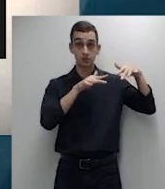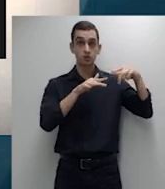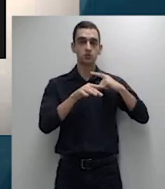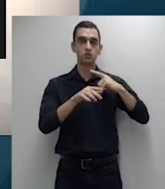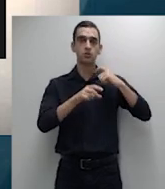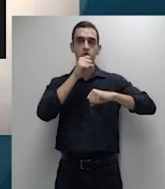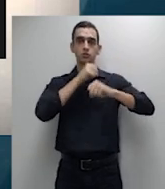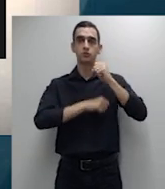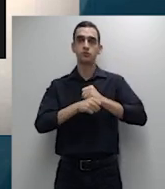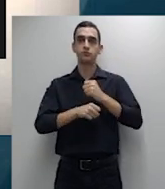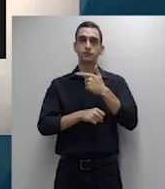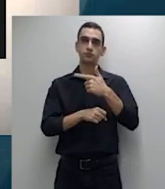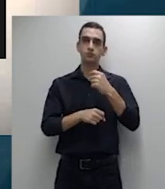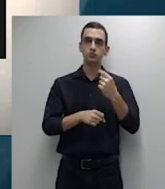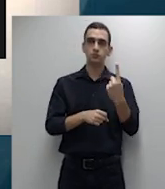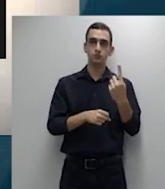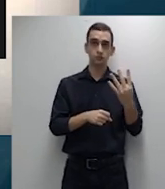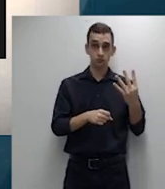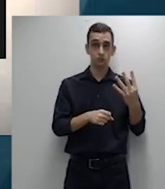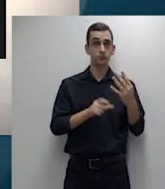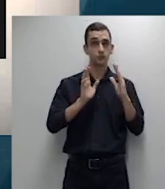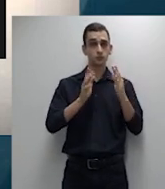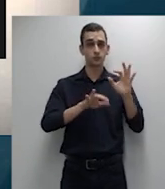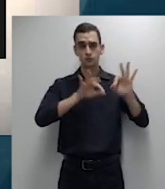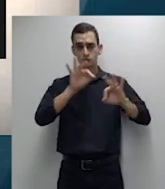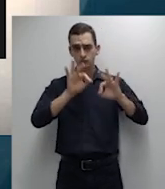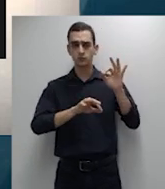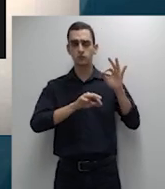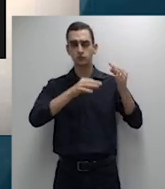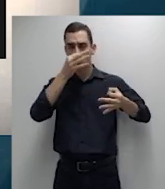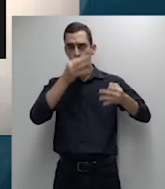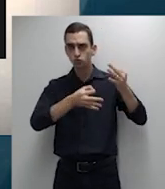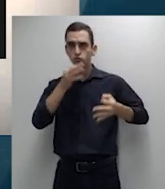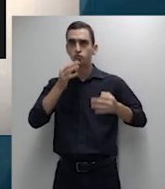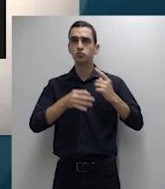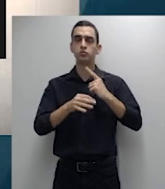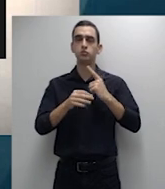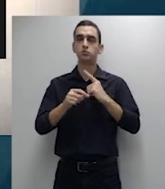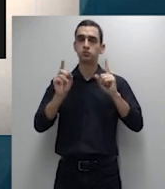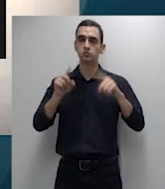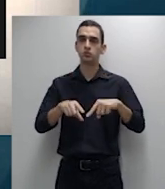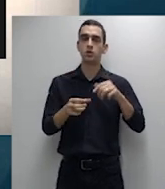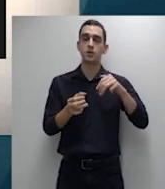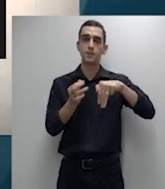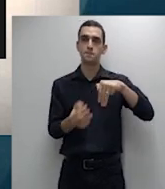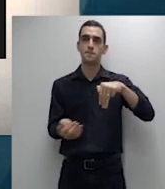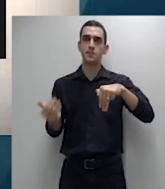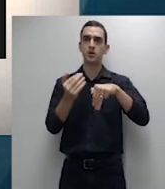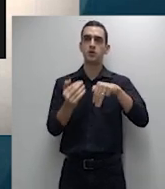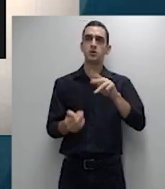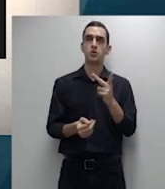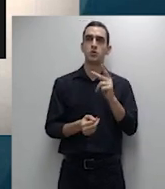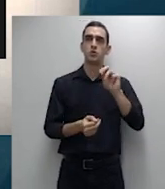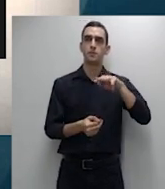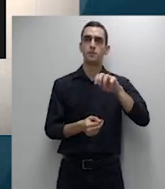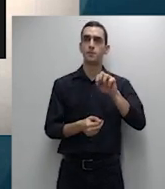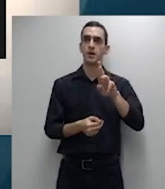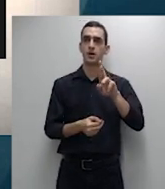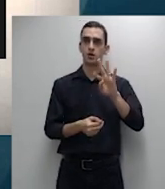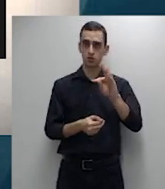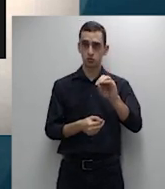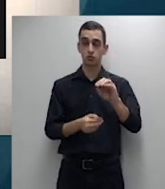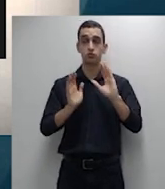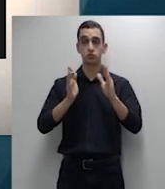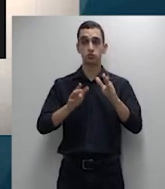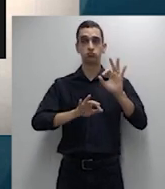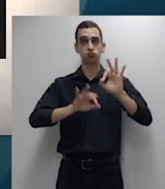14 vem 2014 recurso da relatoria do Ministro Humberto Martins Então esse vestido Esse foi